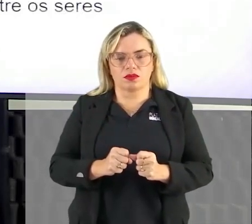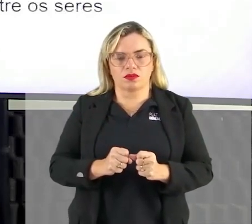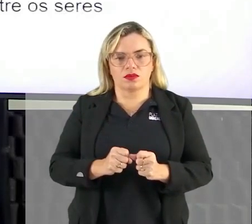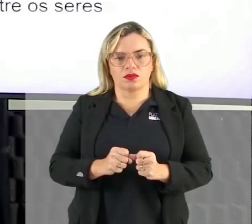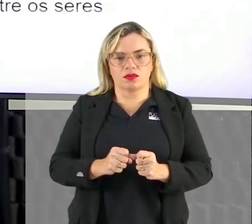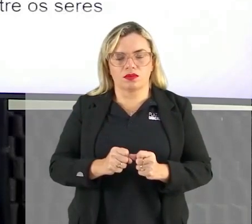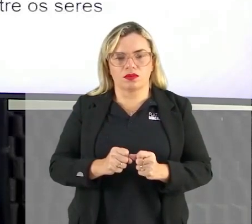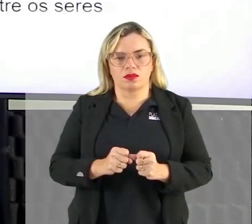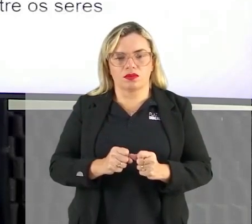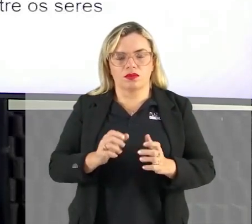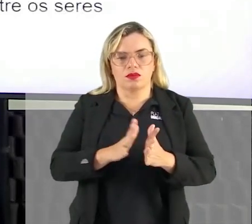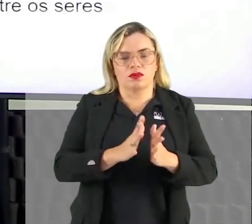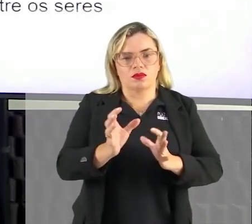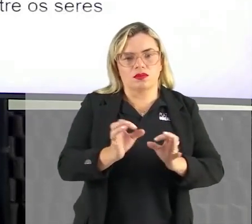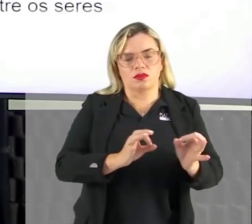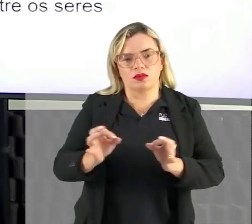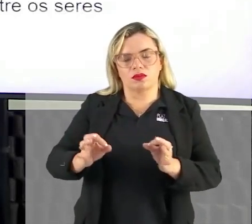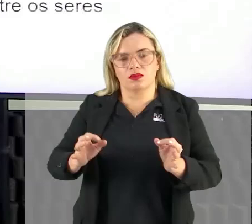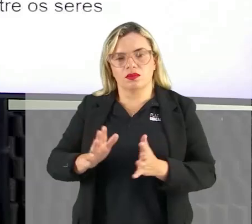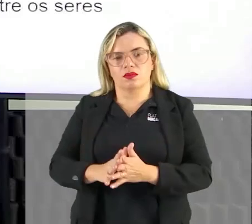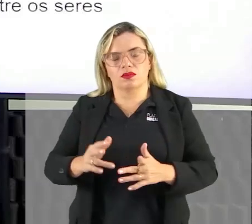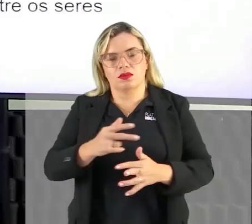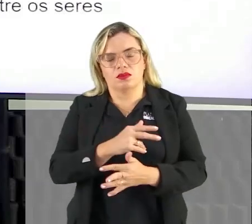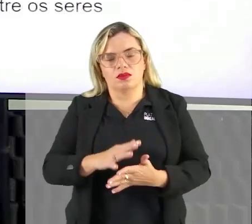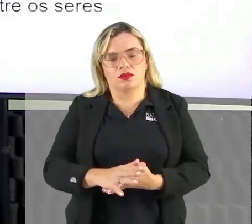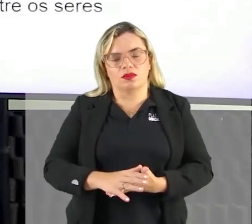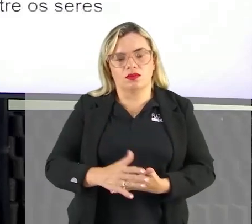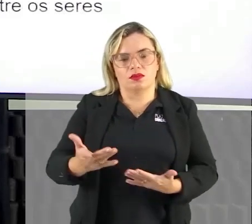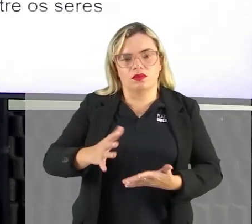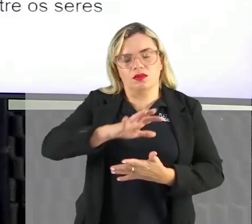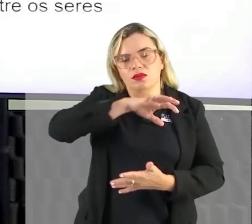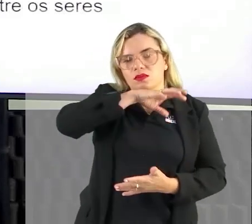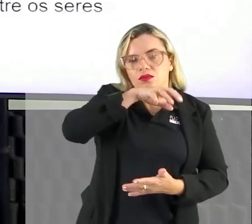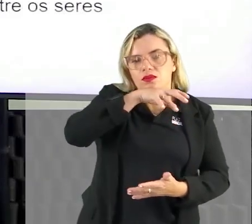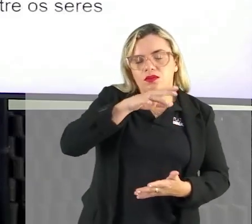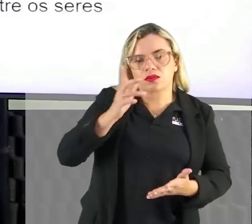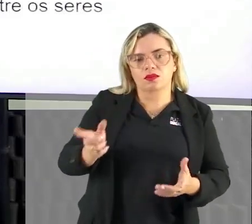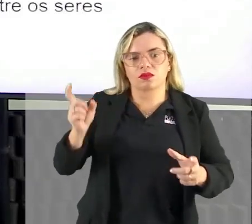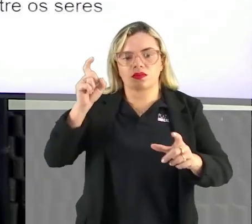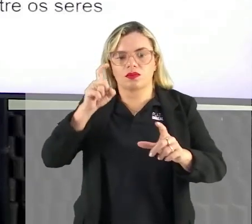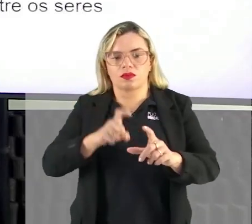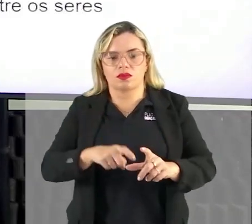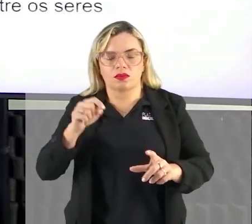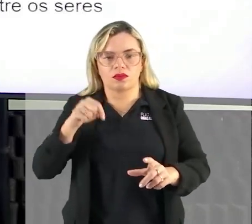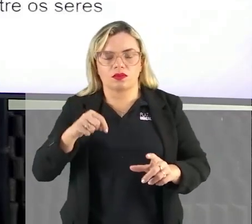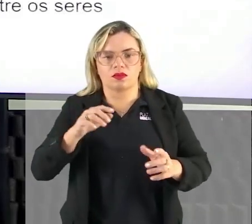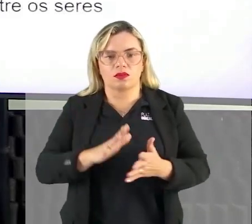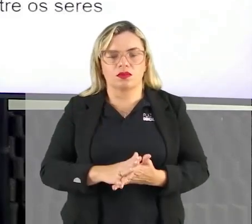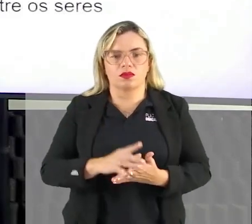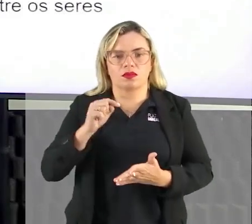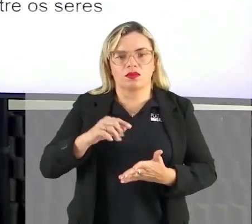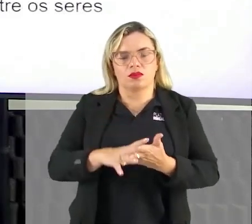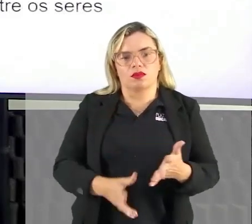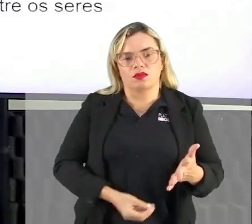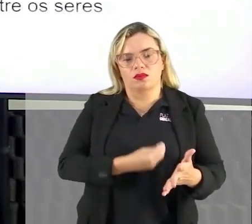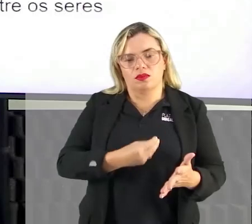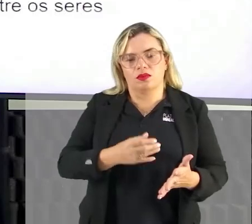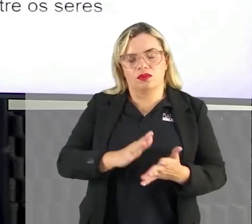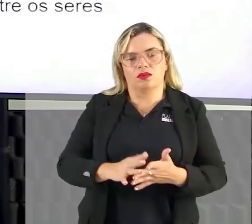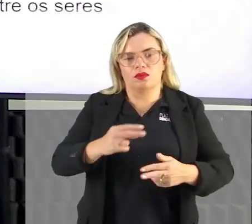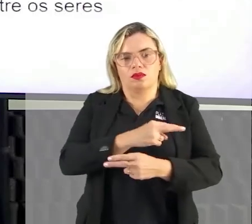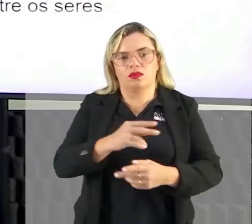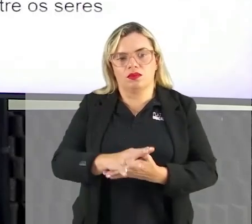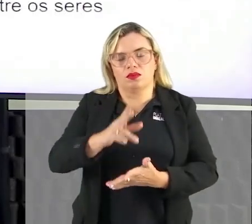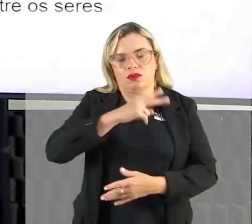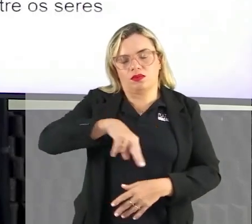sei lá, uma organização de animais que dependem das espécies que são daqui, toda uma organização de insetos que dependem